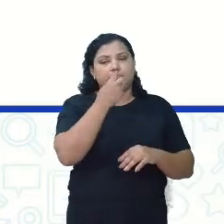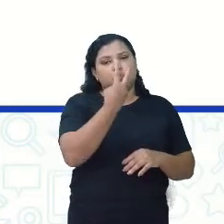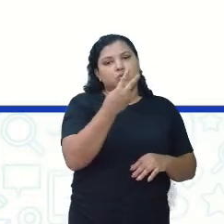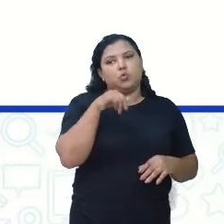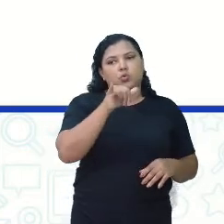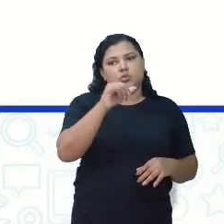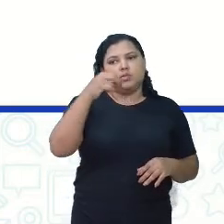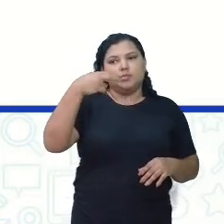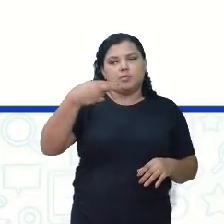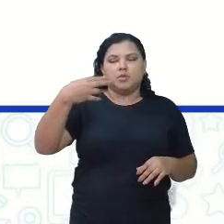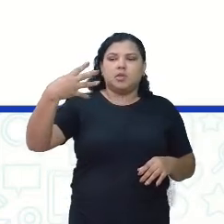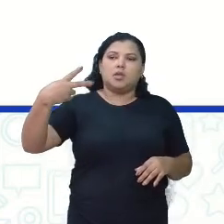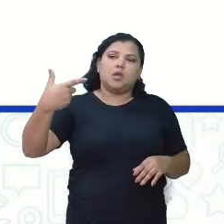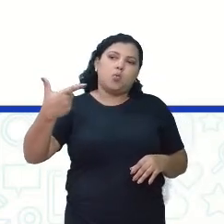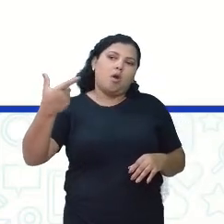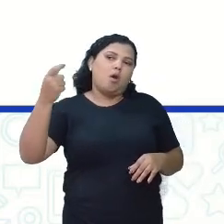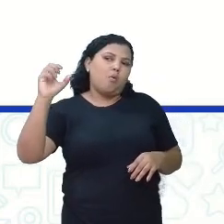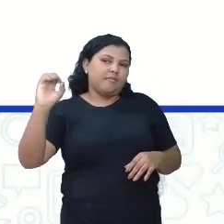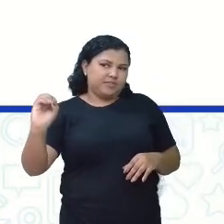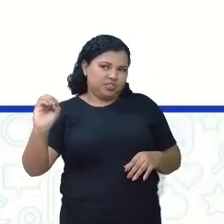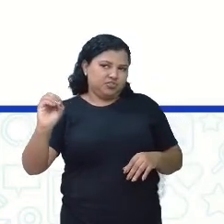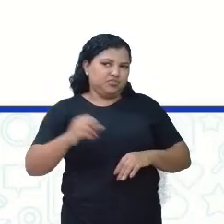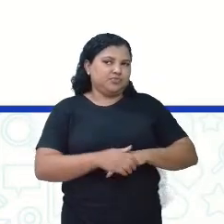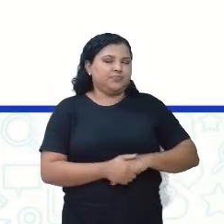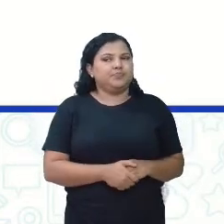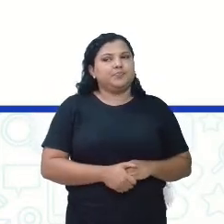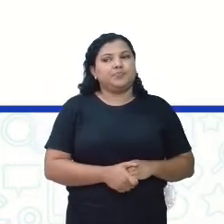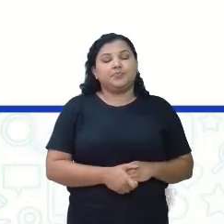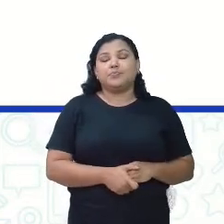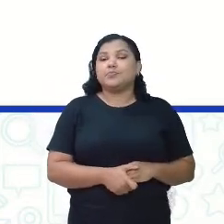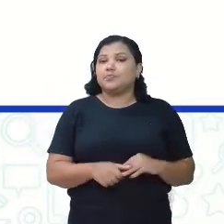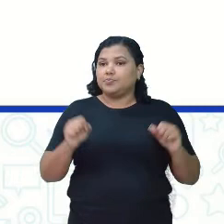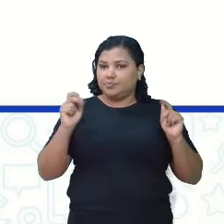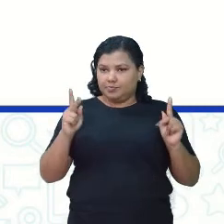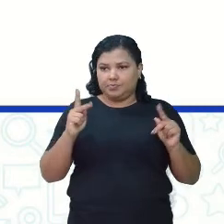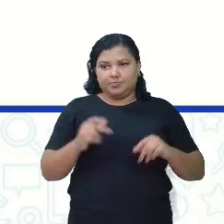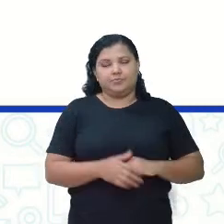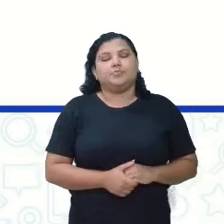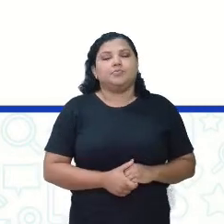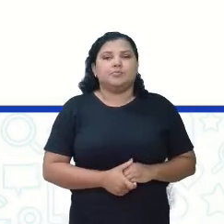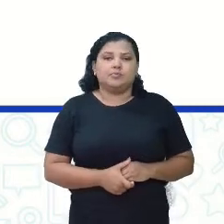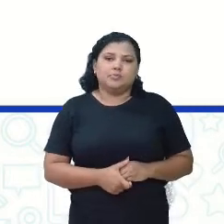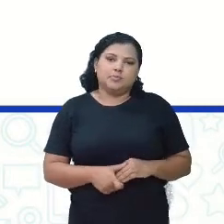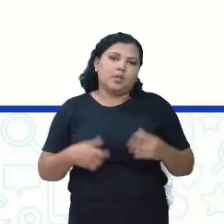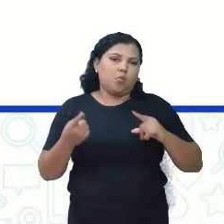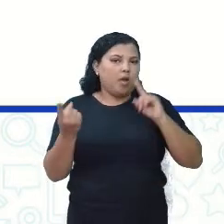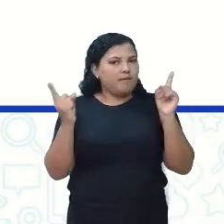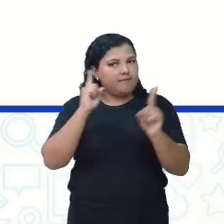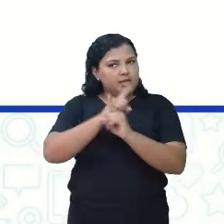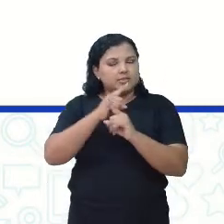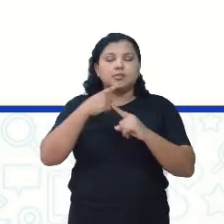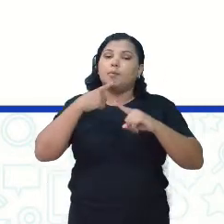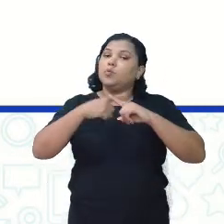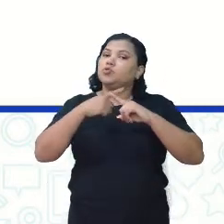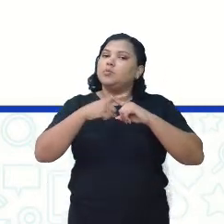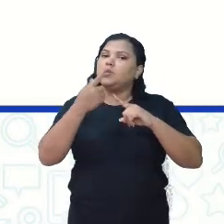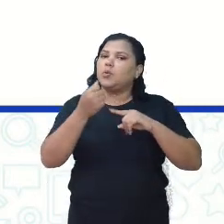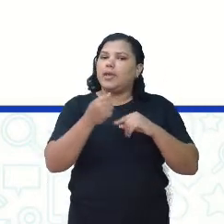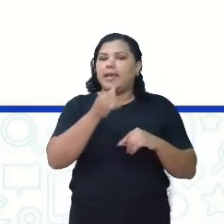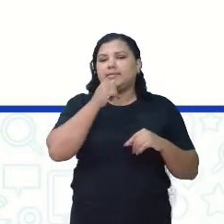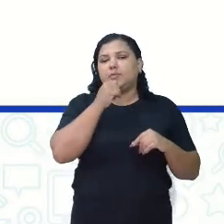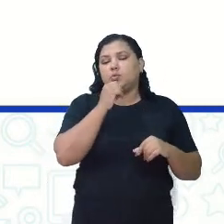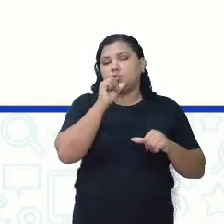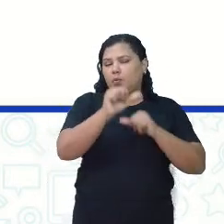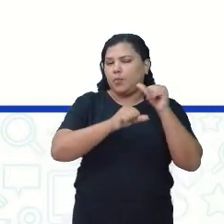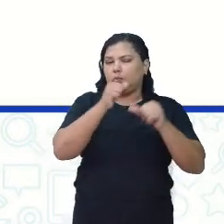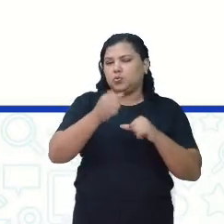ter aí ó, que 2y é igual a 20, certo? E a operação inversa da multiplicação, né? Lembra que esse